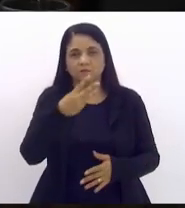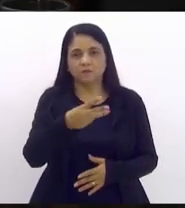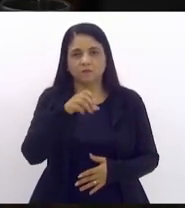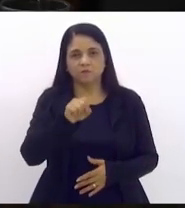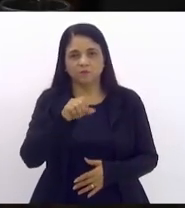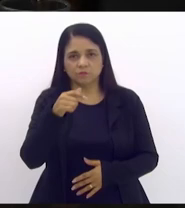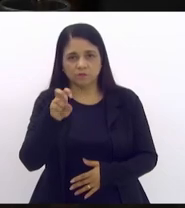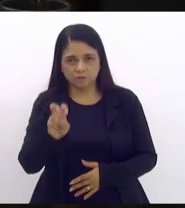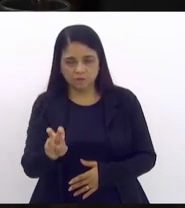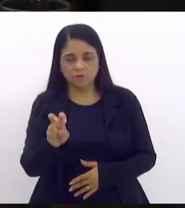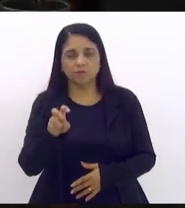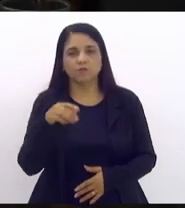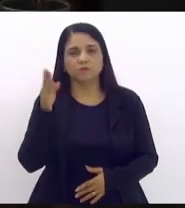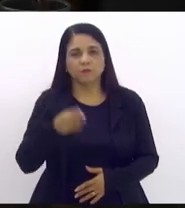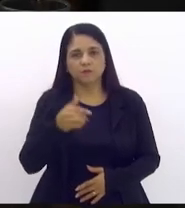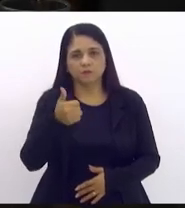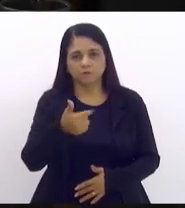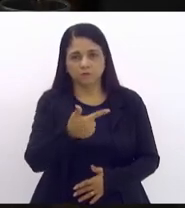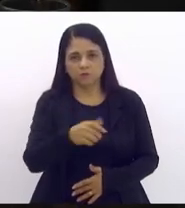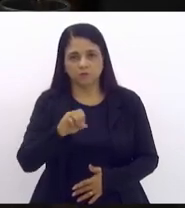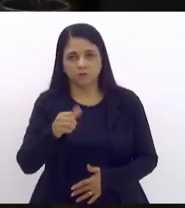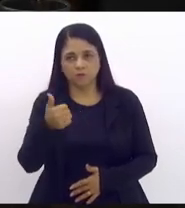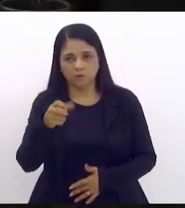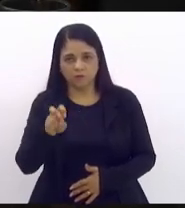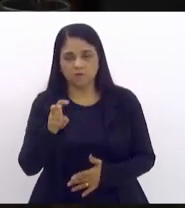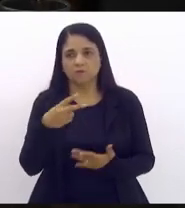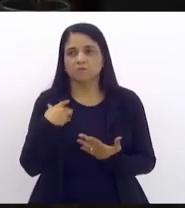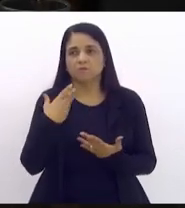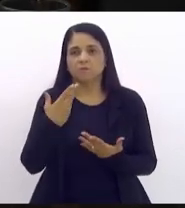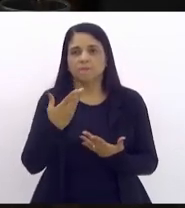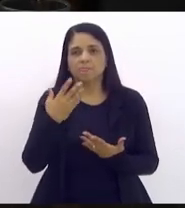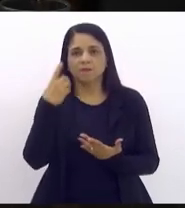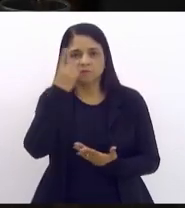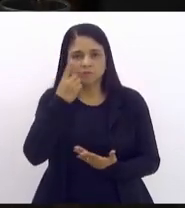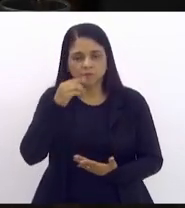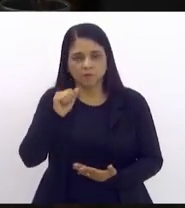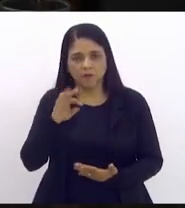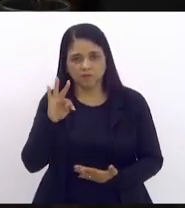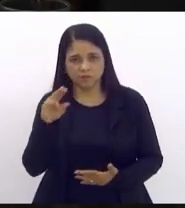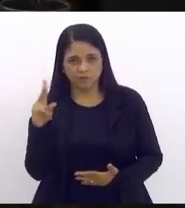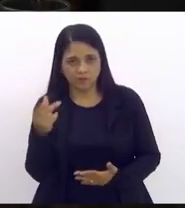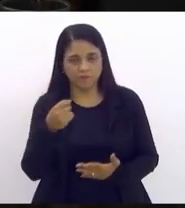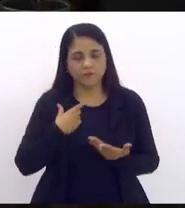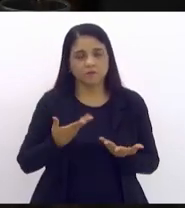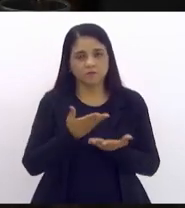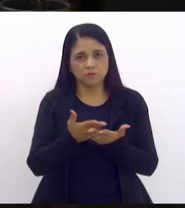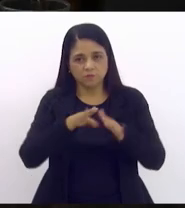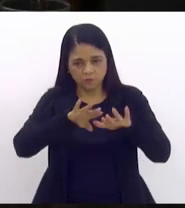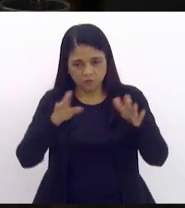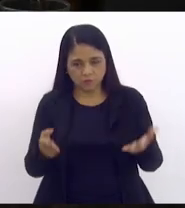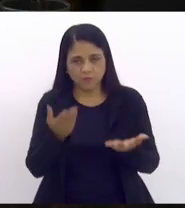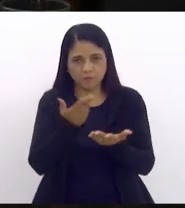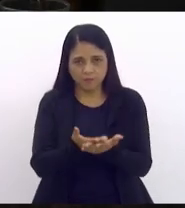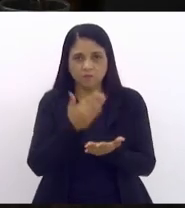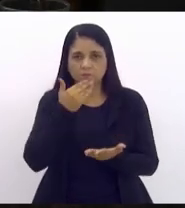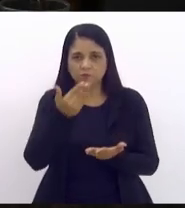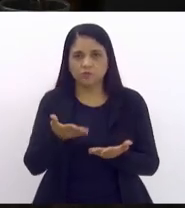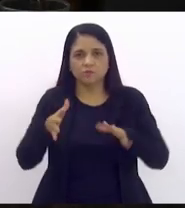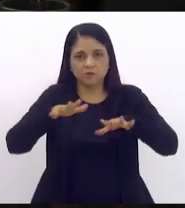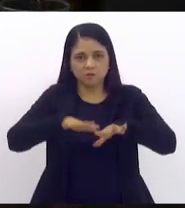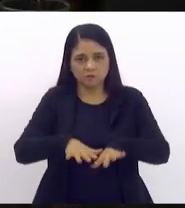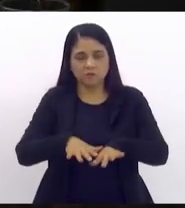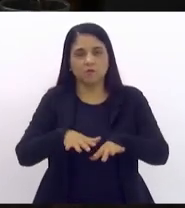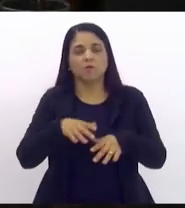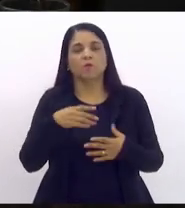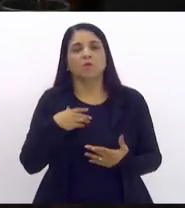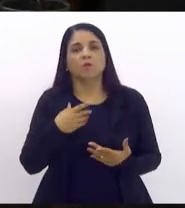385, de 2015, do deputado Átila Nunes, senhores que aprovam, permaneçam como estão, aprovado. Há sobre a mesa o pedido de inclusão na ordem do dia